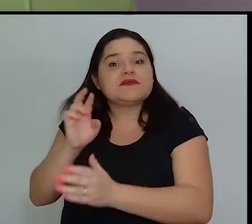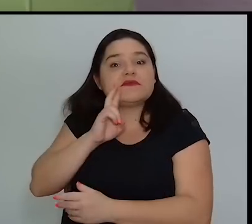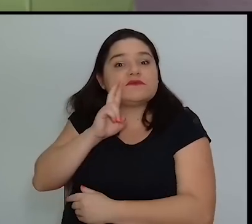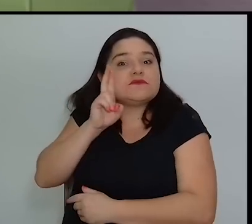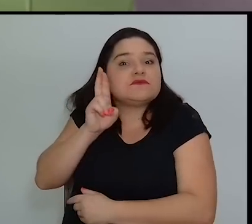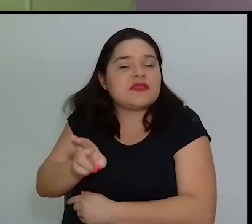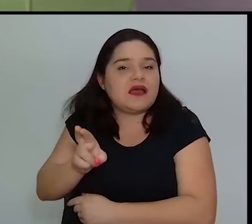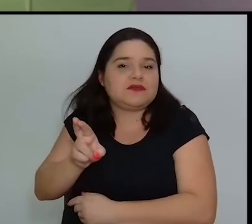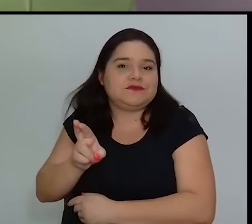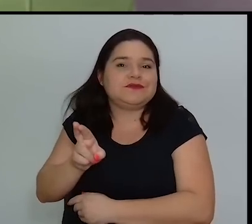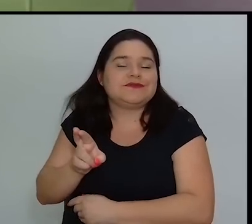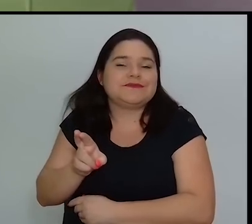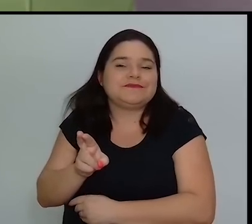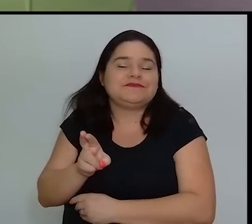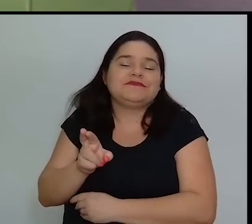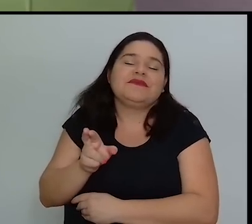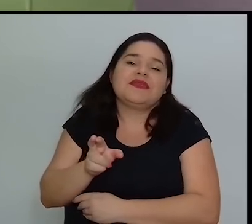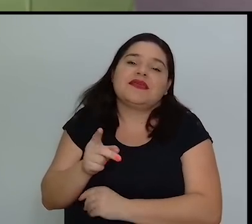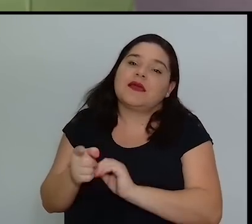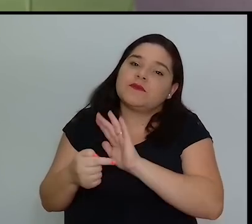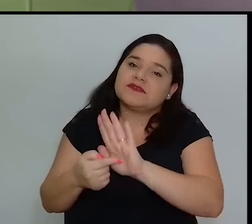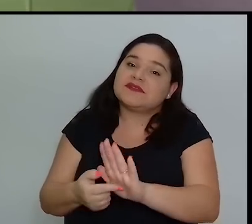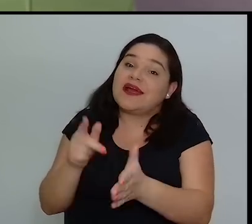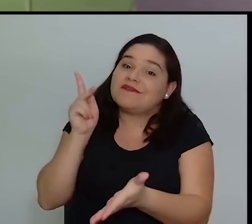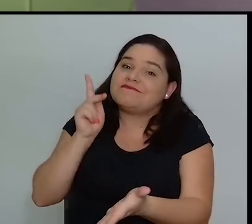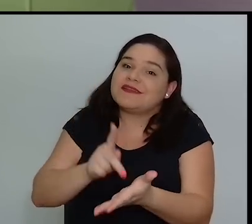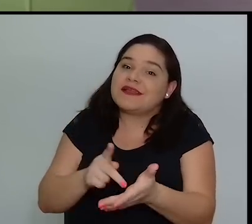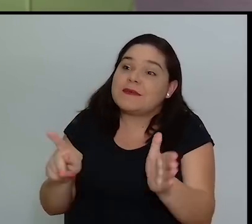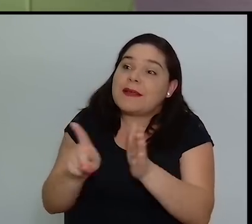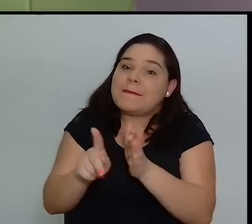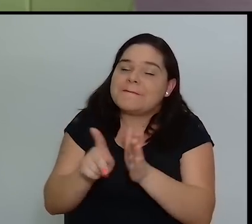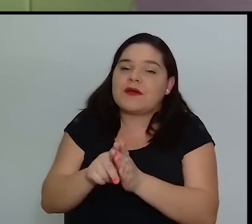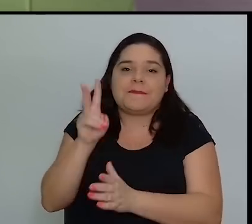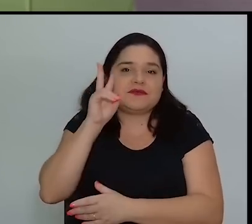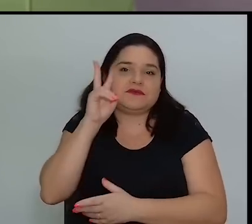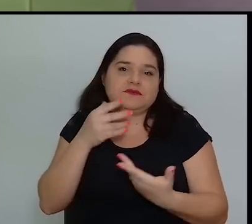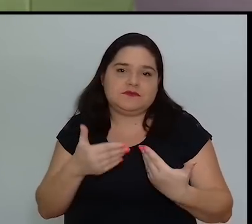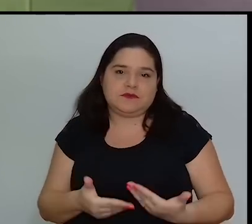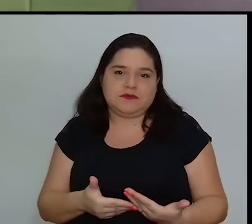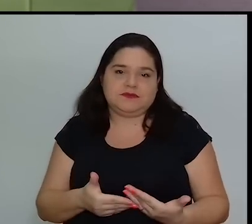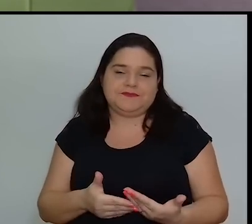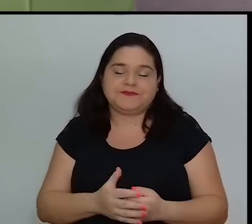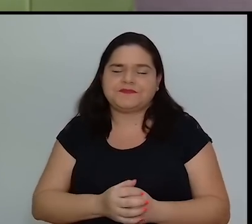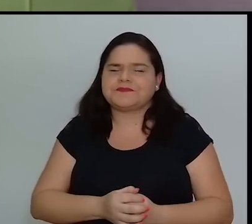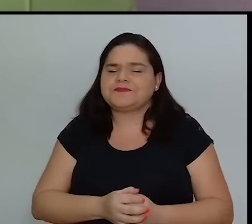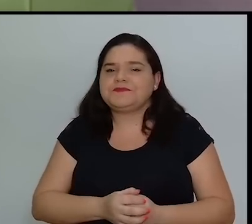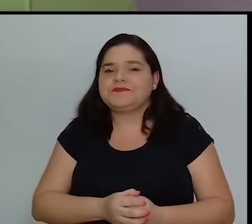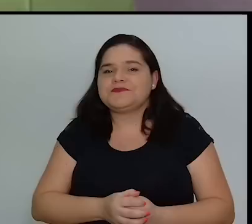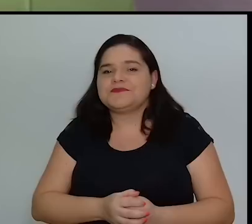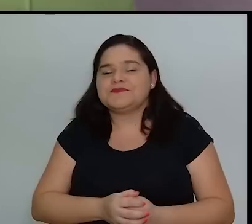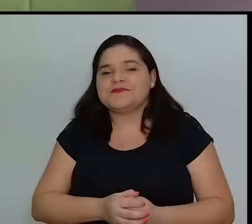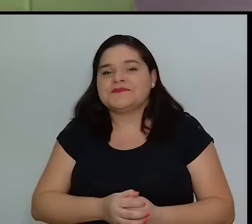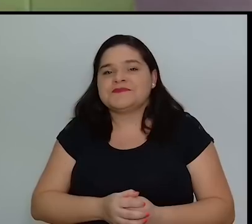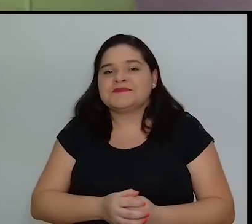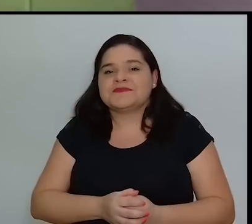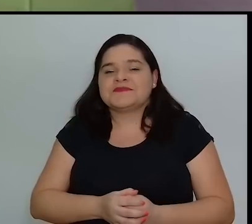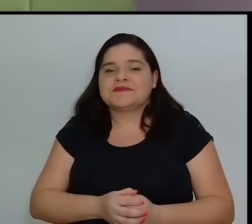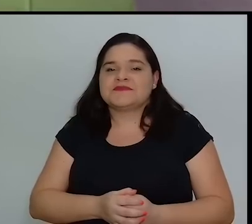disso que é trazer a verdade factual para a própria narrativa e o mais